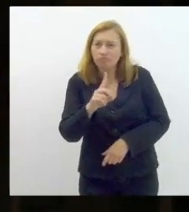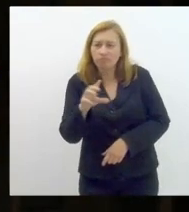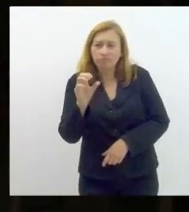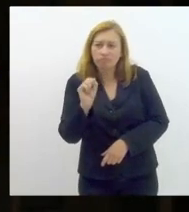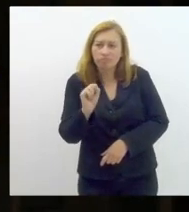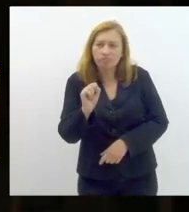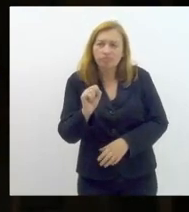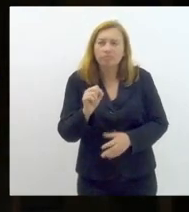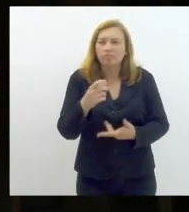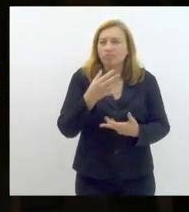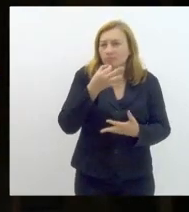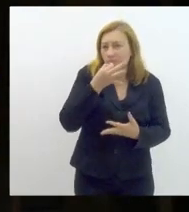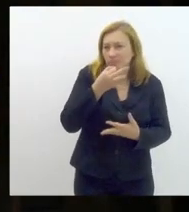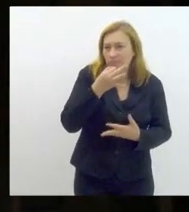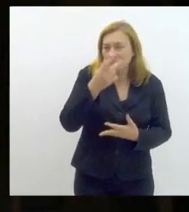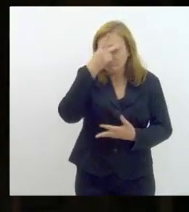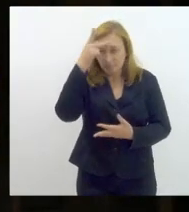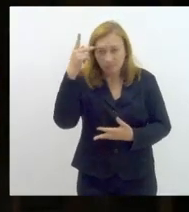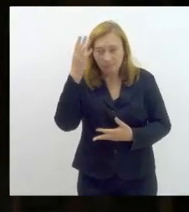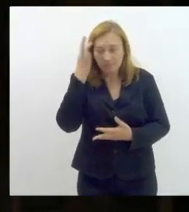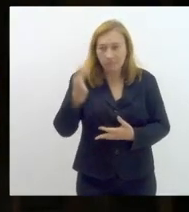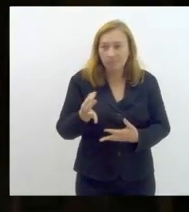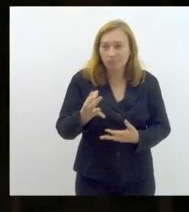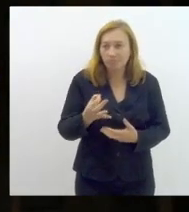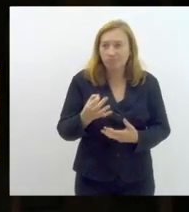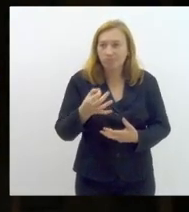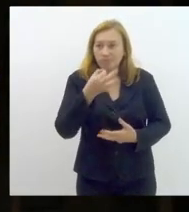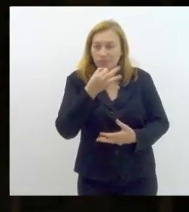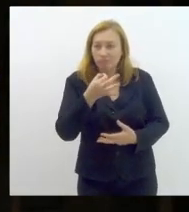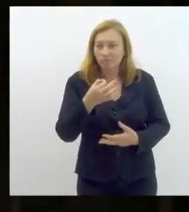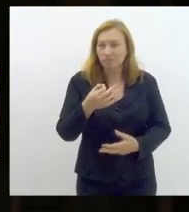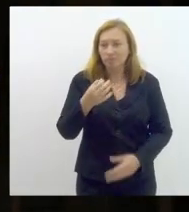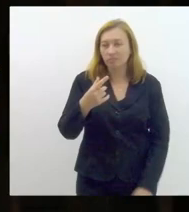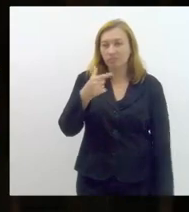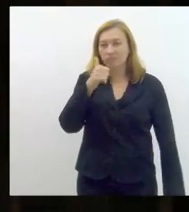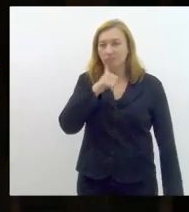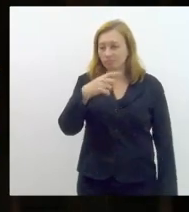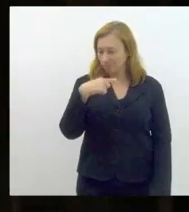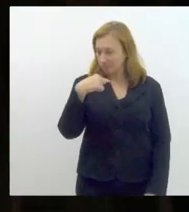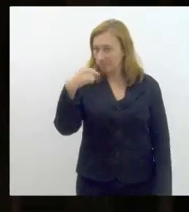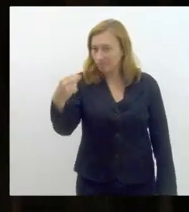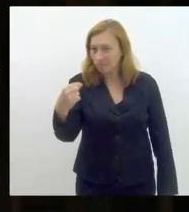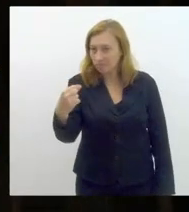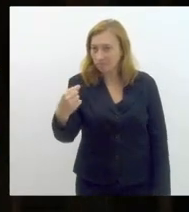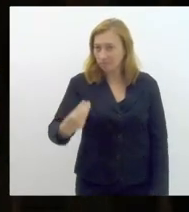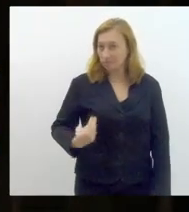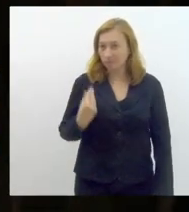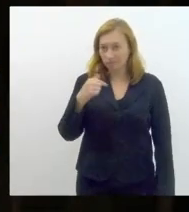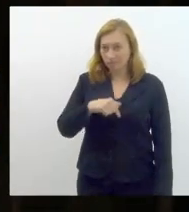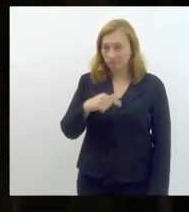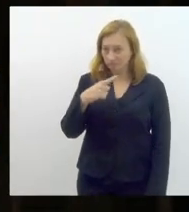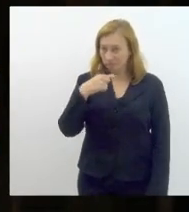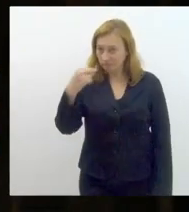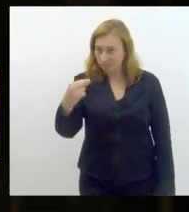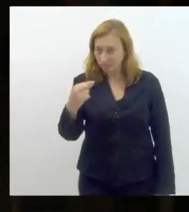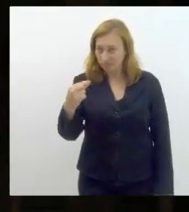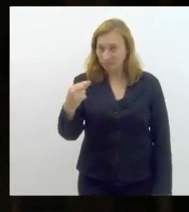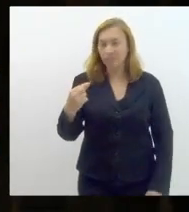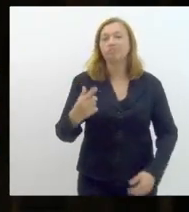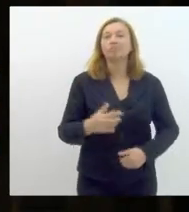de pessoas que não sabem aceitar a opinião e o posicionamento de uma mulher eleita. Se eu estou aqui, é porque eu fui